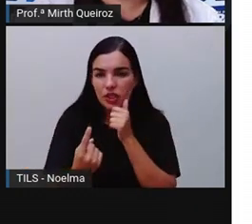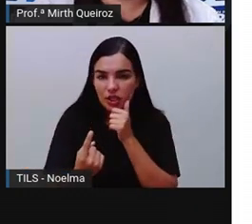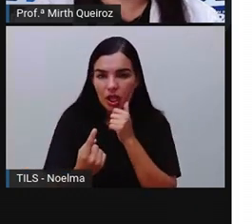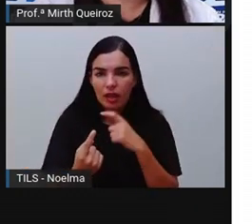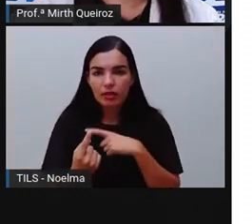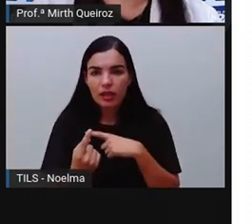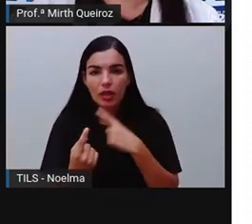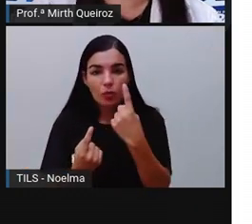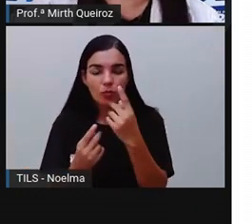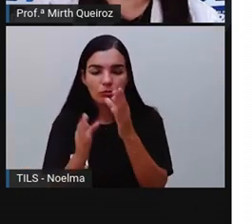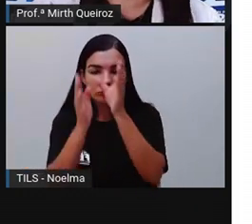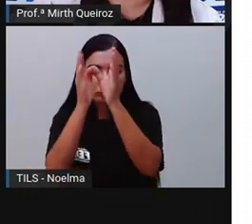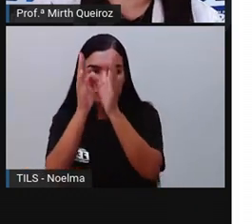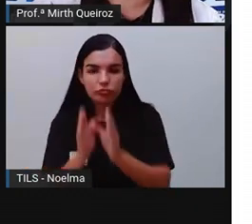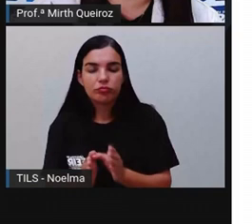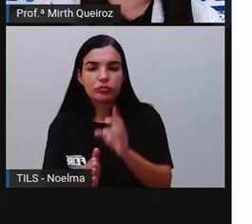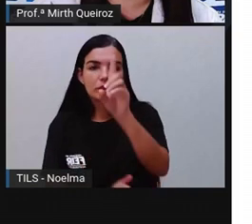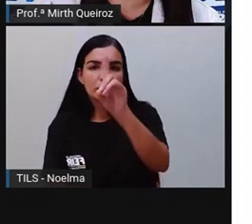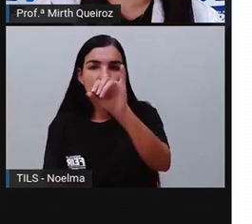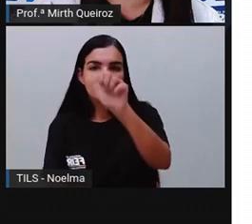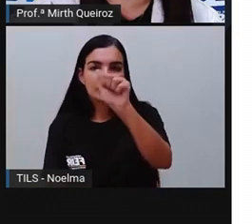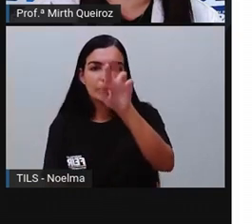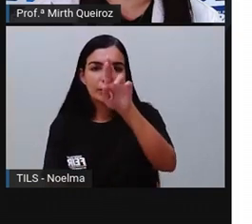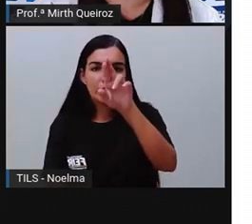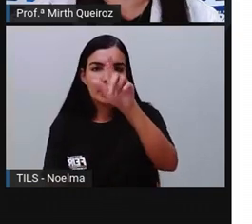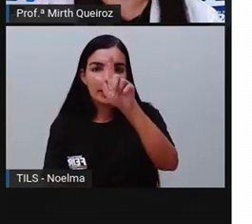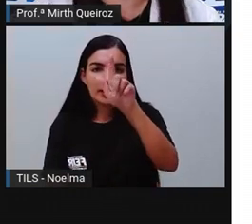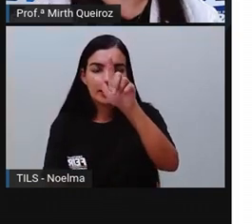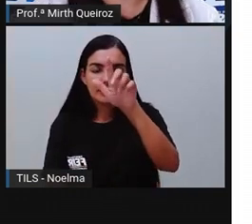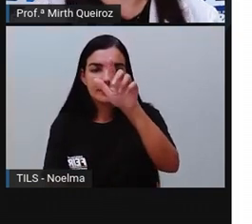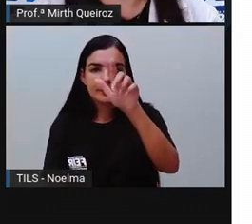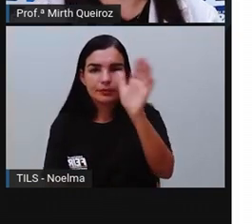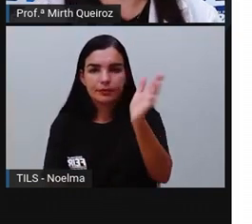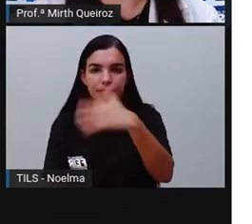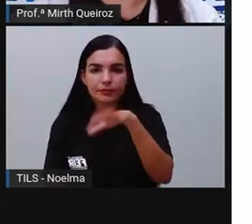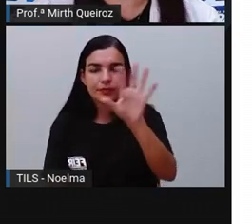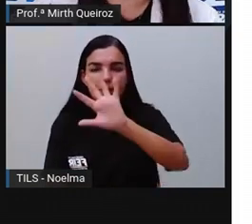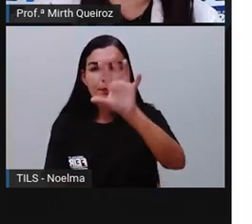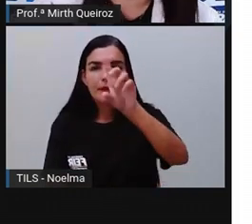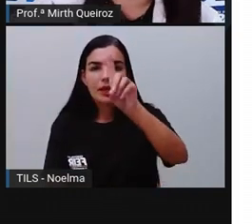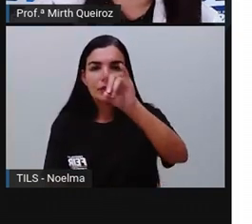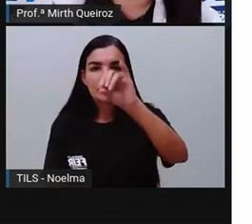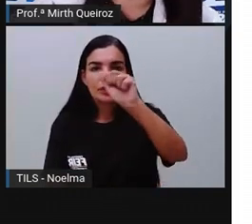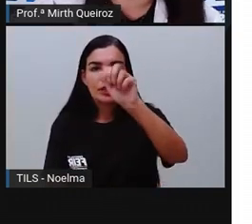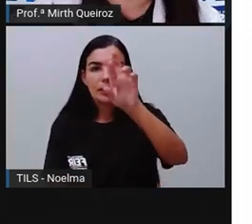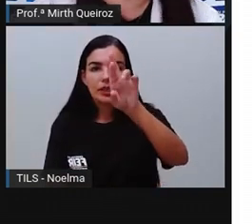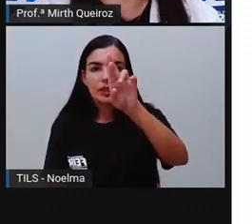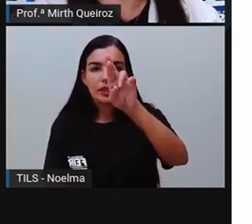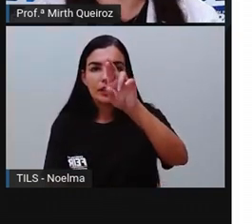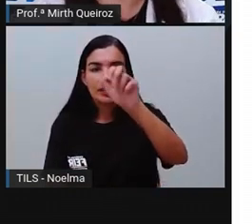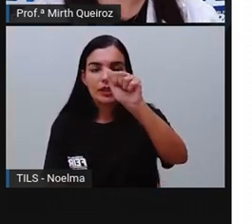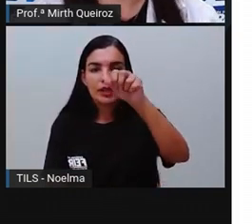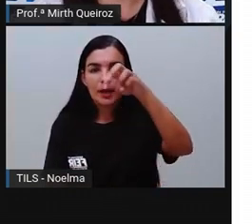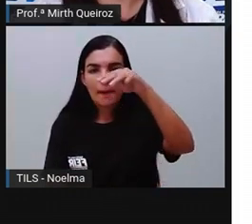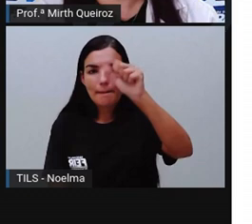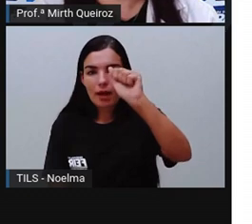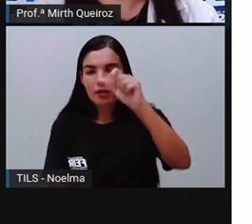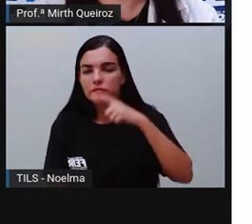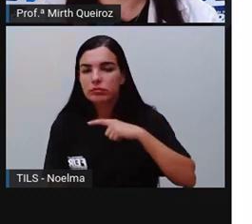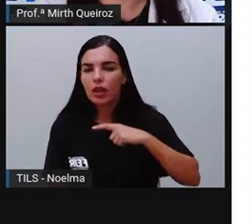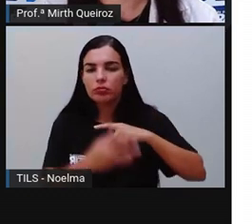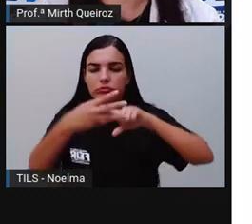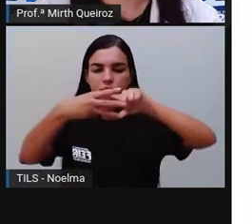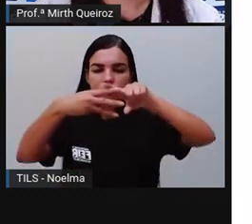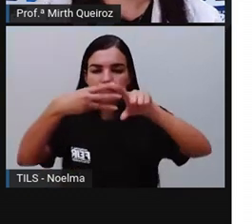um diagrama que possibilita ver as combinações. Por exemplo, a Carolina pode fazer dupla com Carlos, com Miguel ou